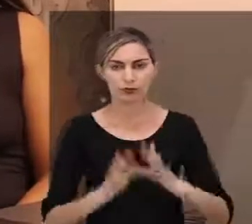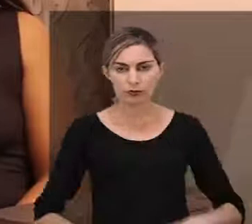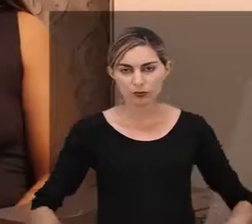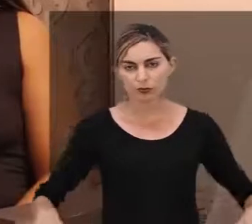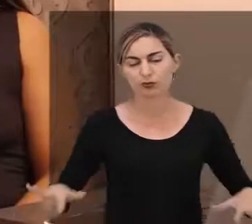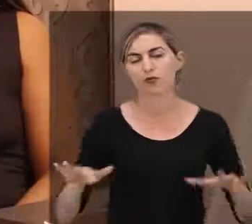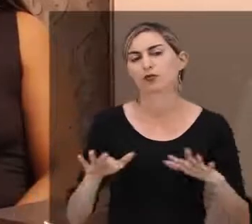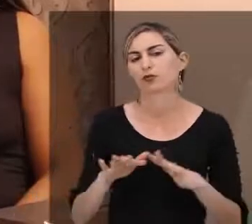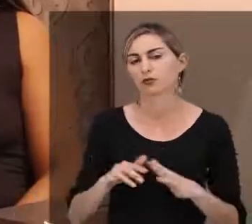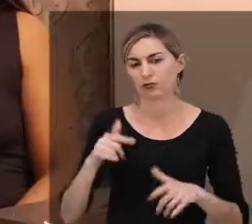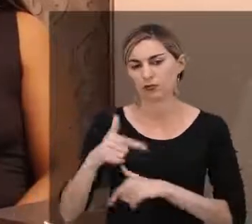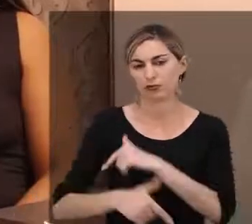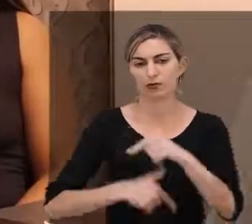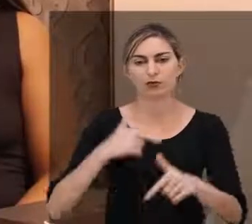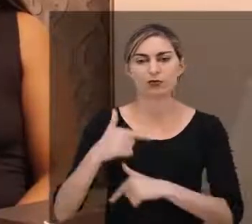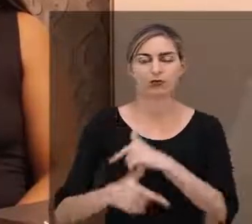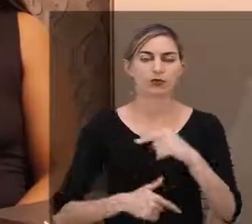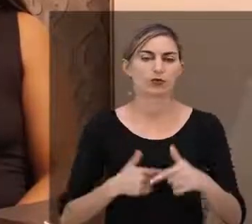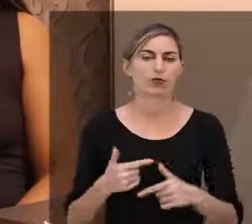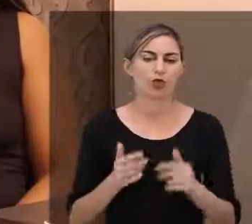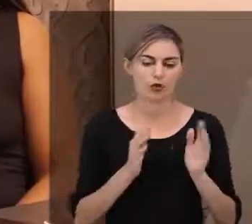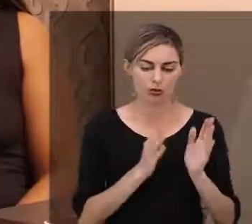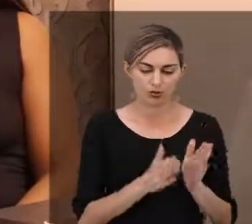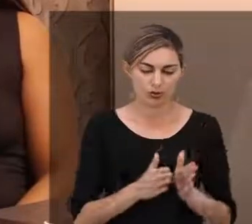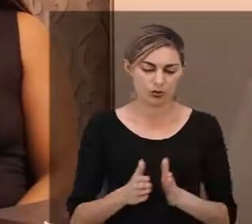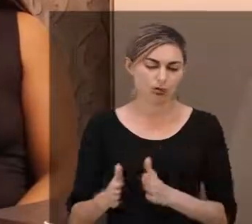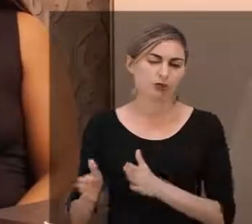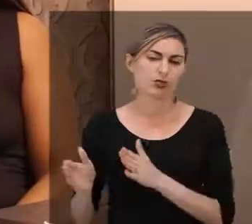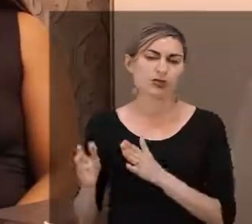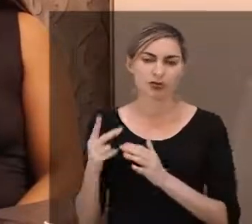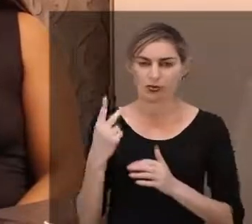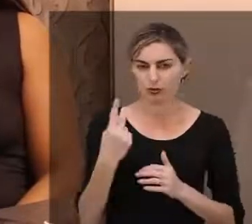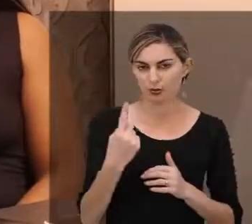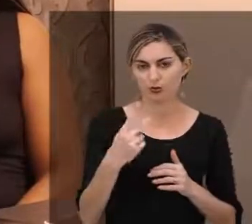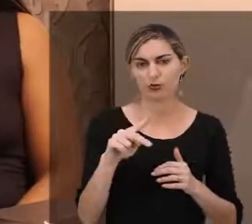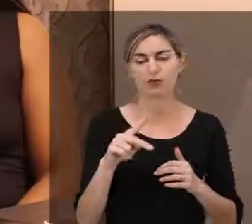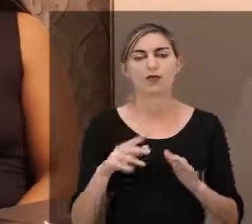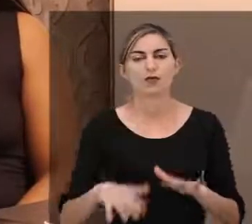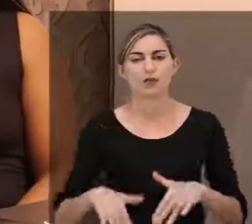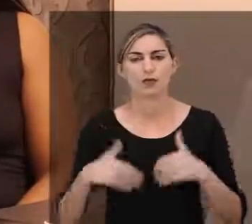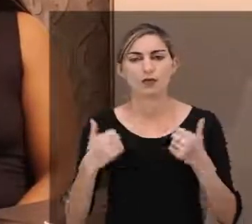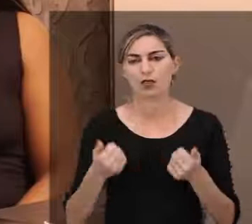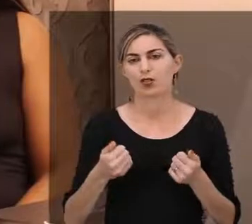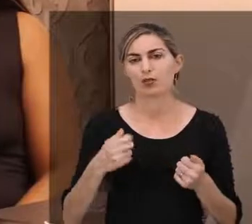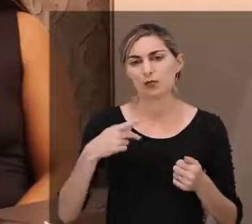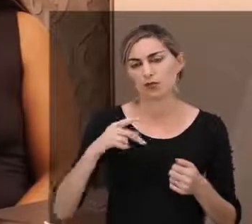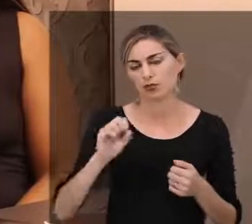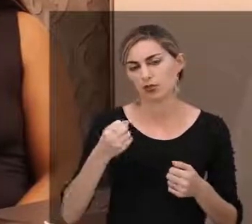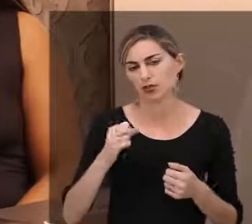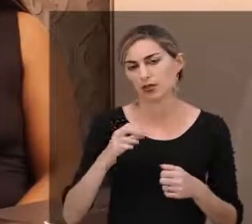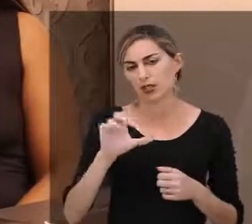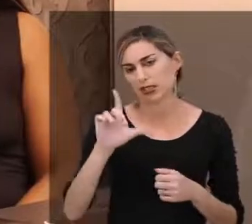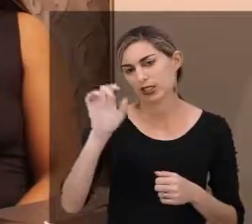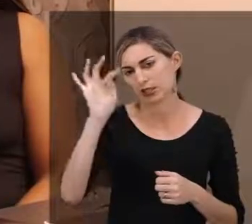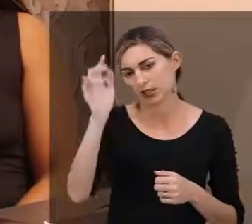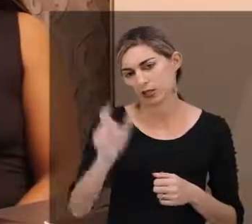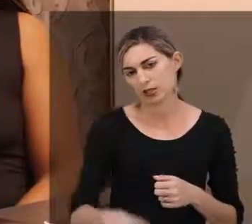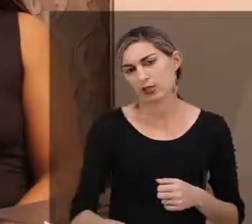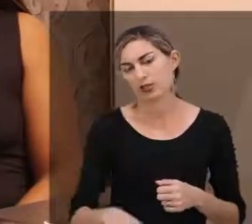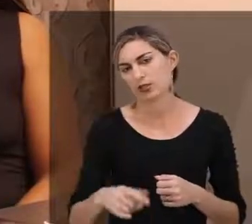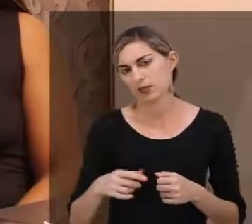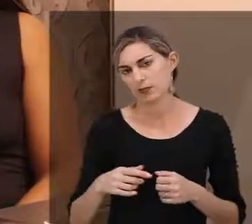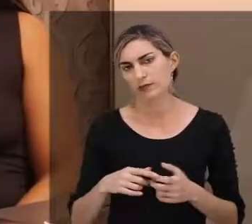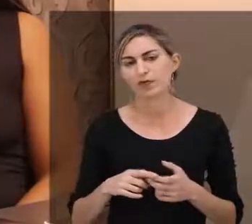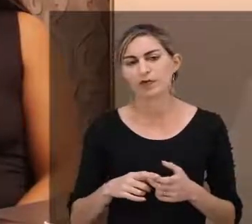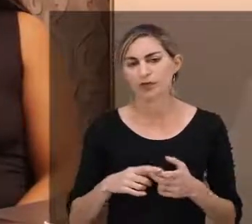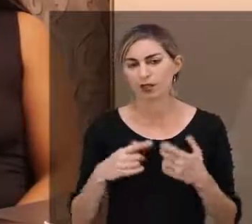vai ser trabalhado, como ele vai ser organizado para que fique da melhor maneira possível para o cliente ou os clientes desse